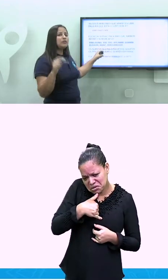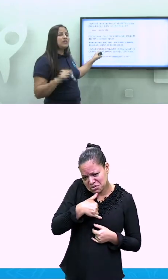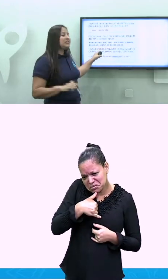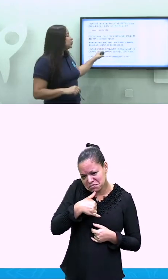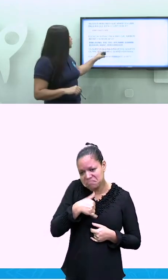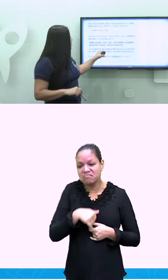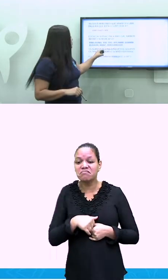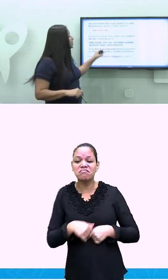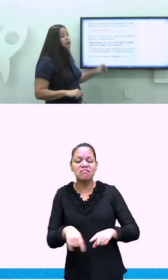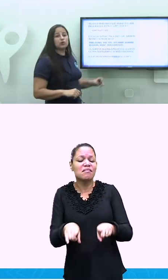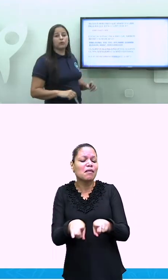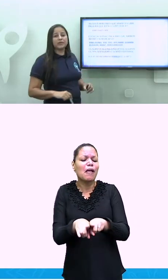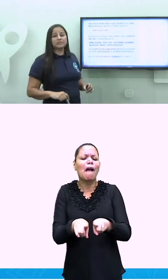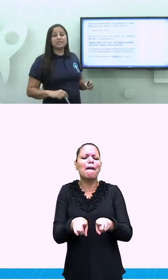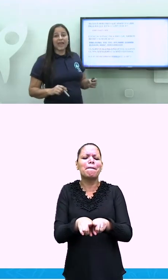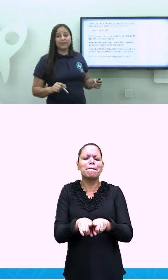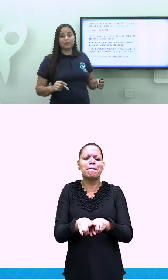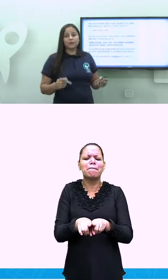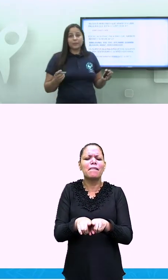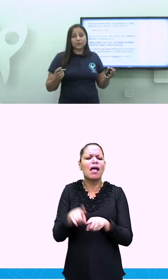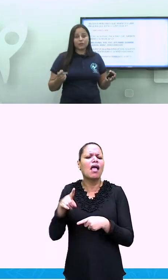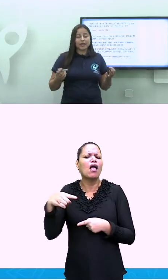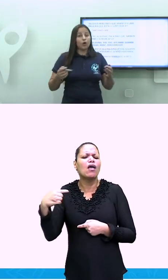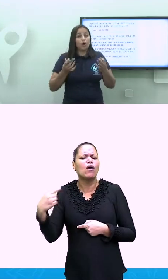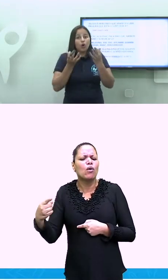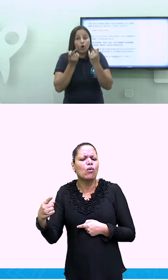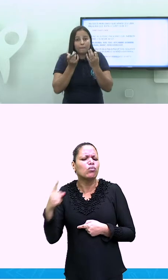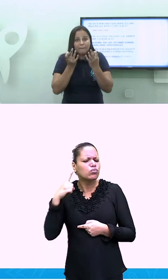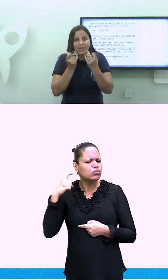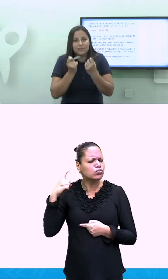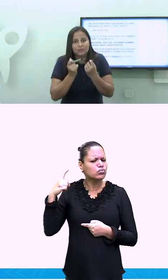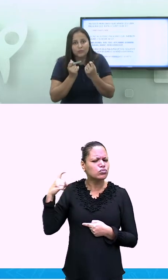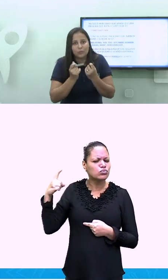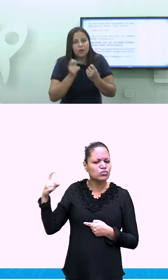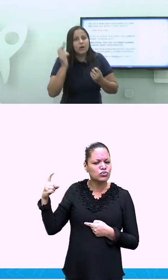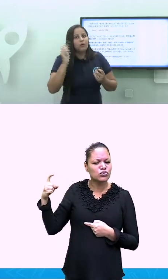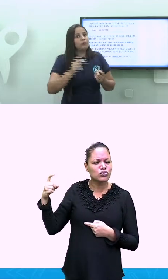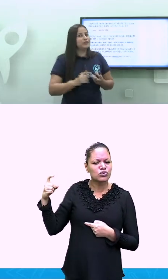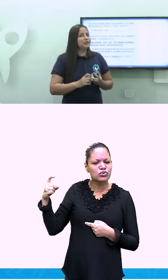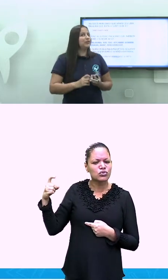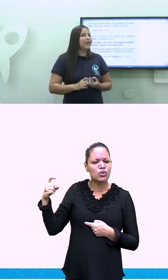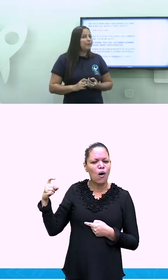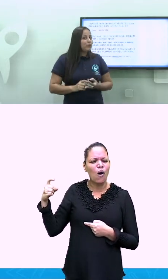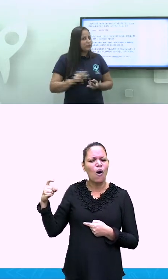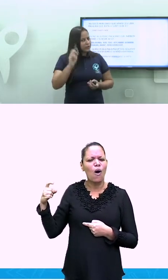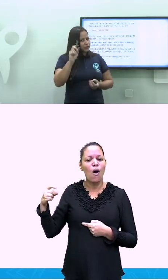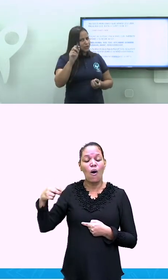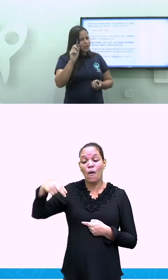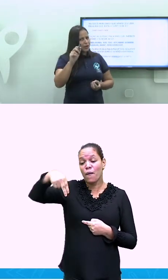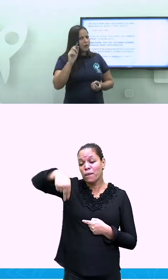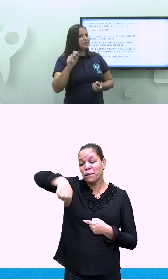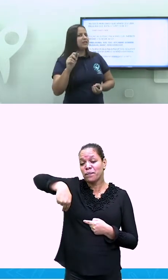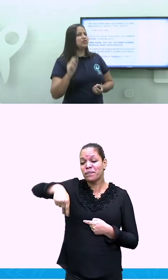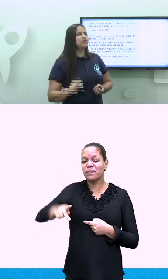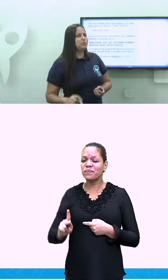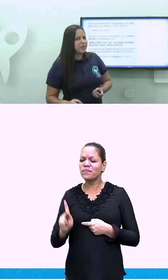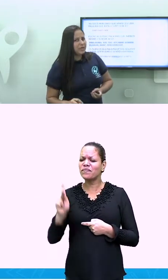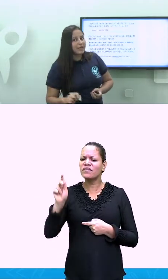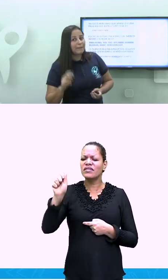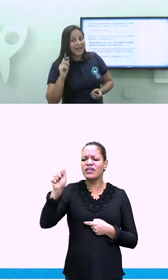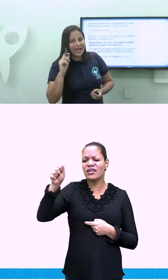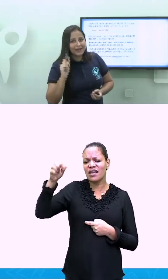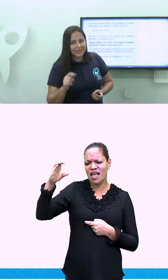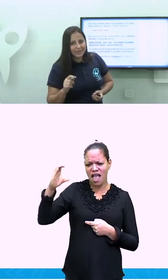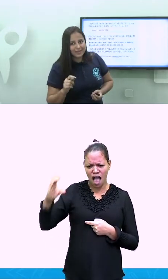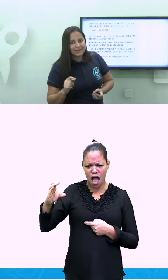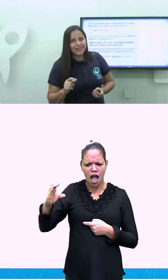Quando que no texto a gente pode usar o som esse, nhaque? Quando a pessoa está comendo. Um que a gente lê muito, acredito que quem gosta aí de gibi,